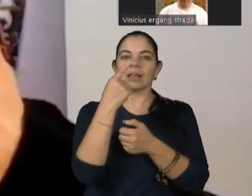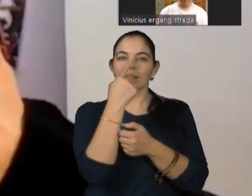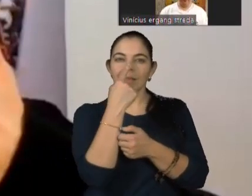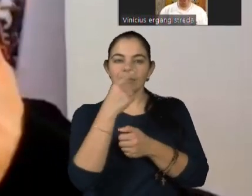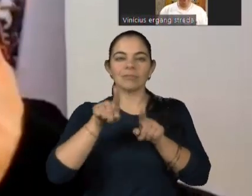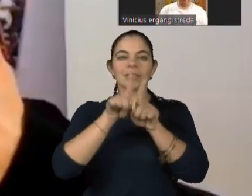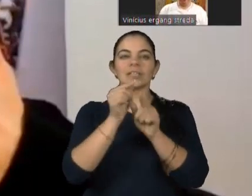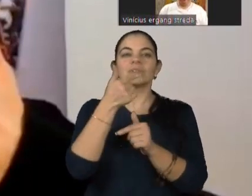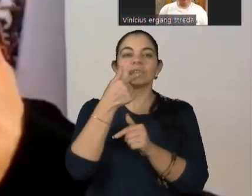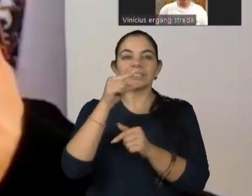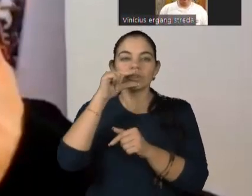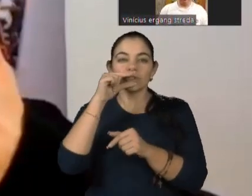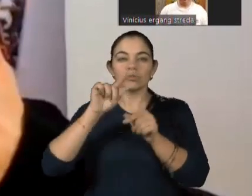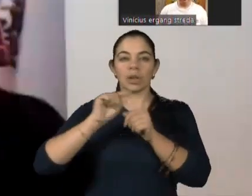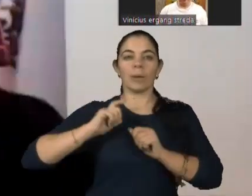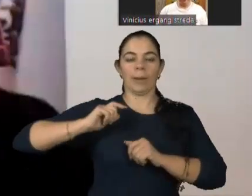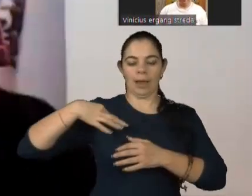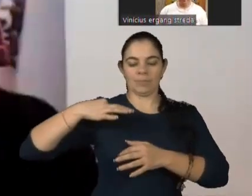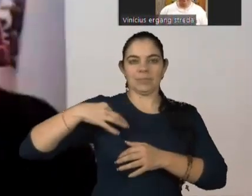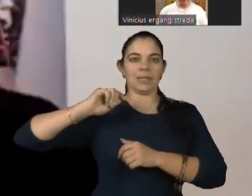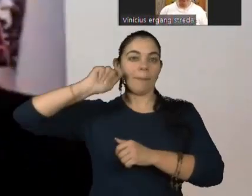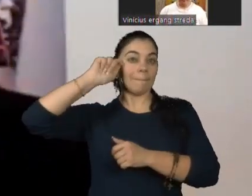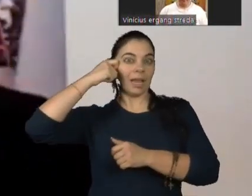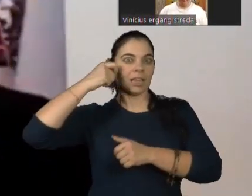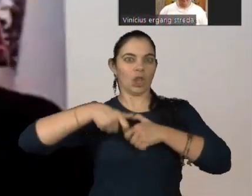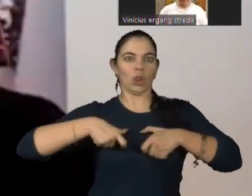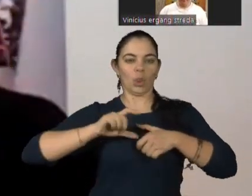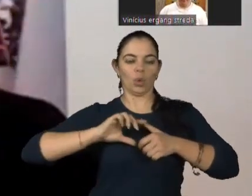pequeno e lábios em camiseta preta no cromossomo 21.